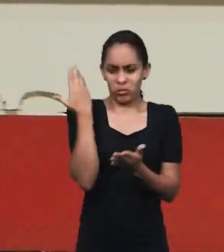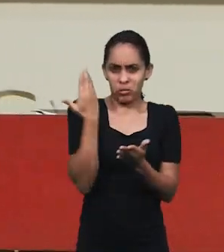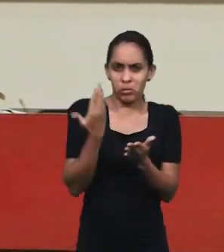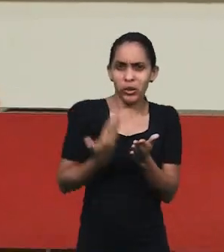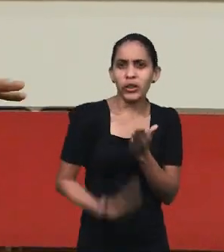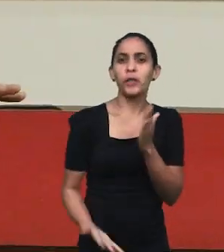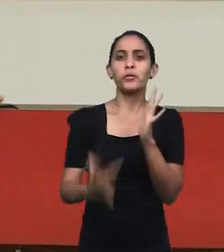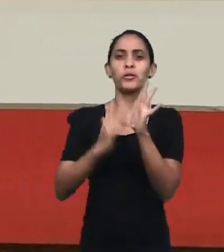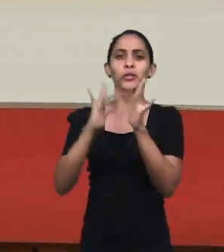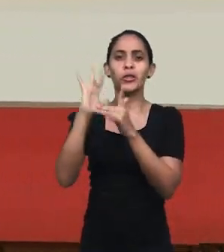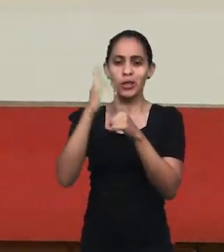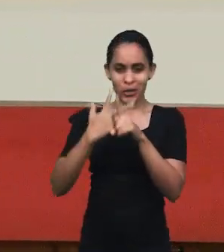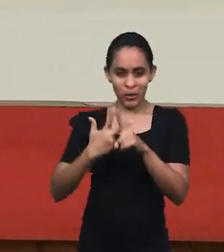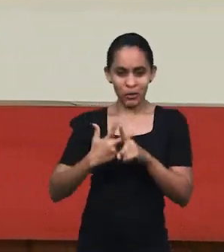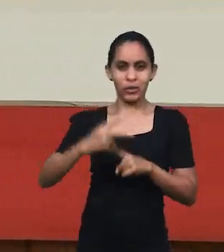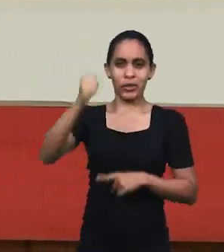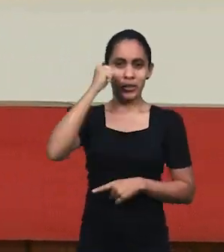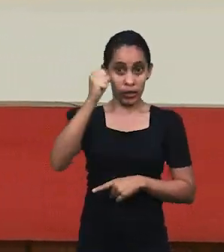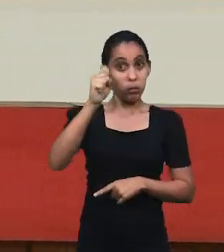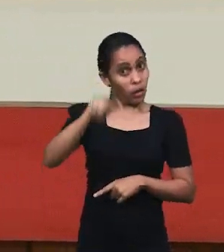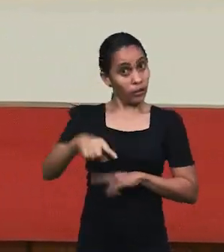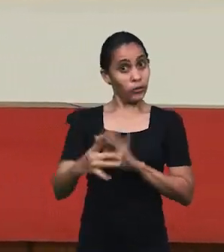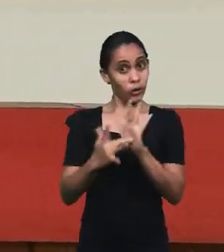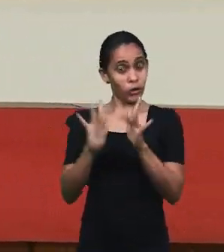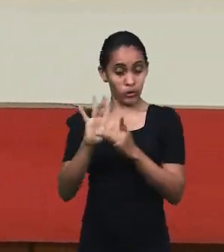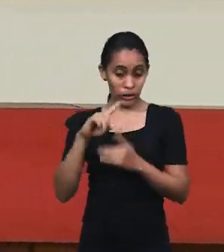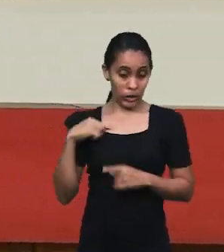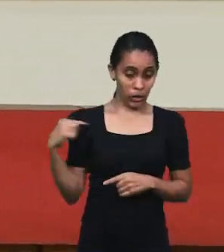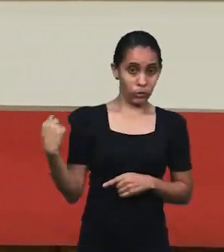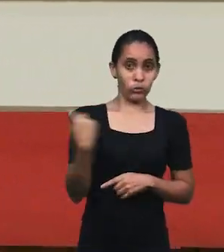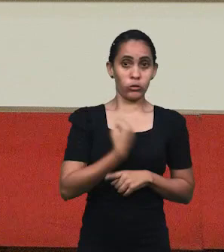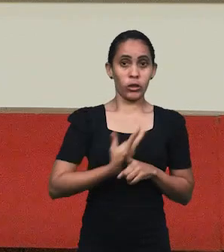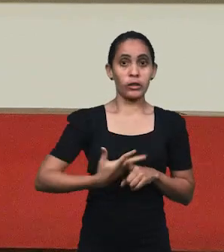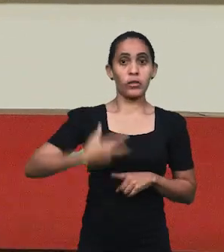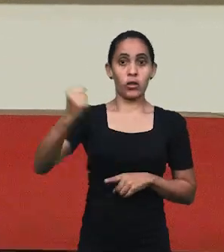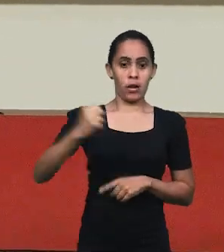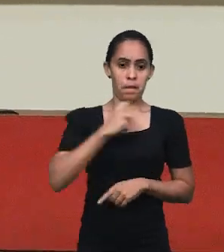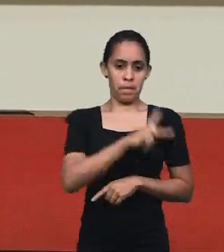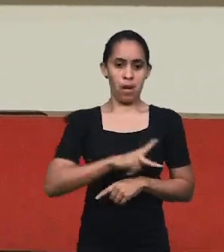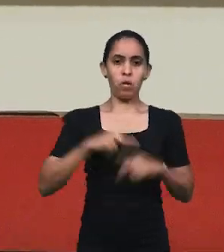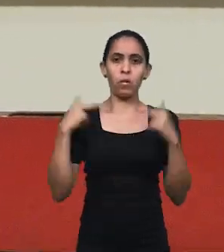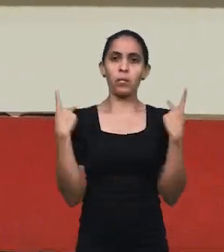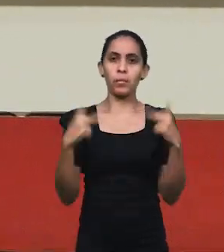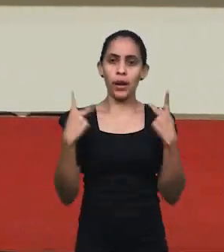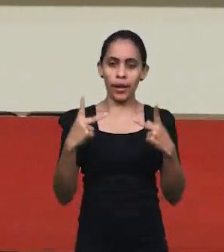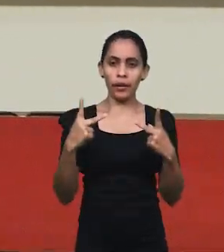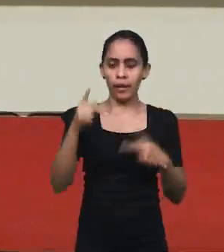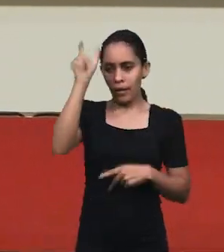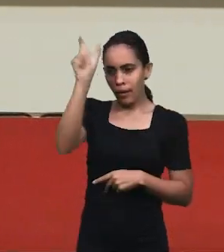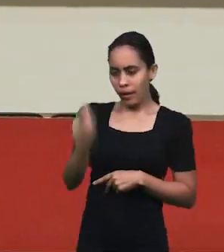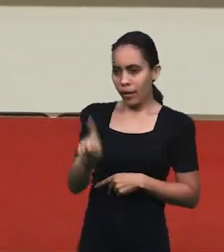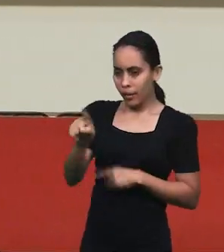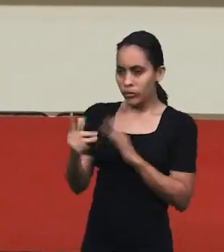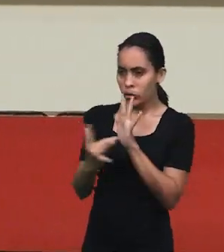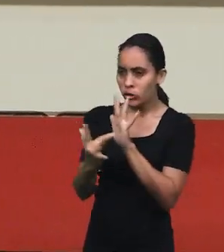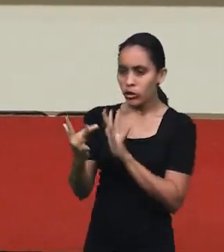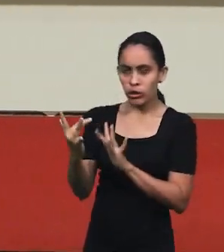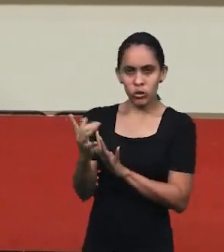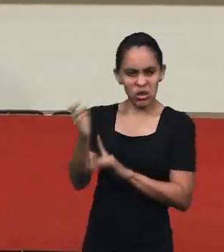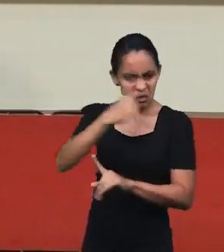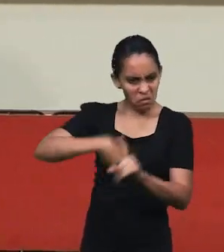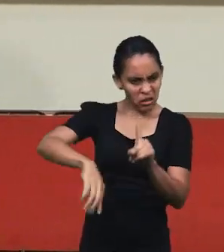foi a morte pela vitória, e Jesus é a nossa vitória. Por isso Paulo prega: a esse